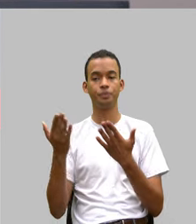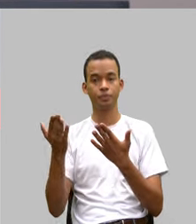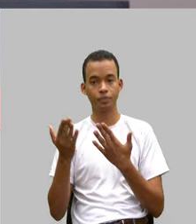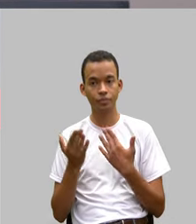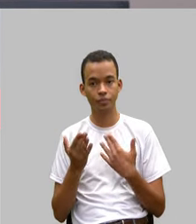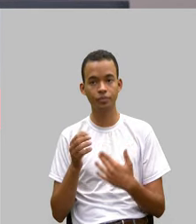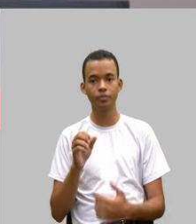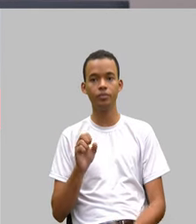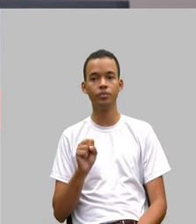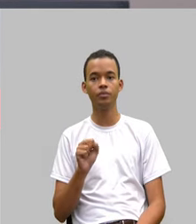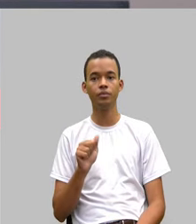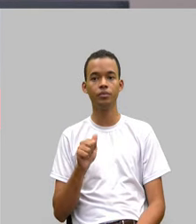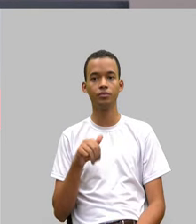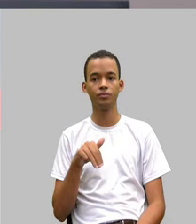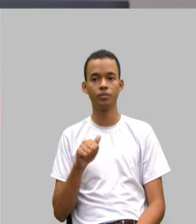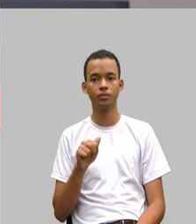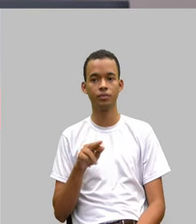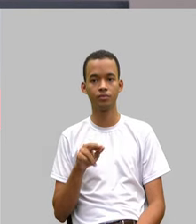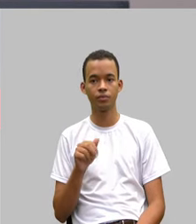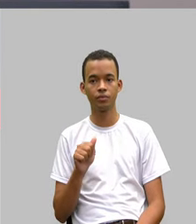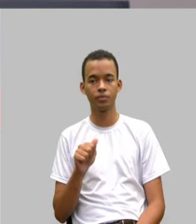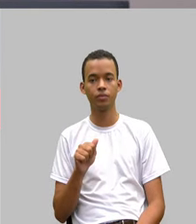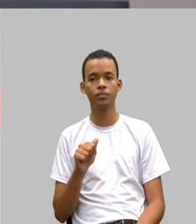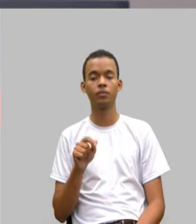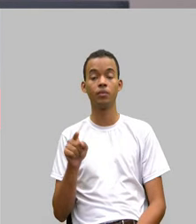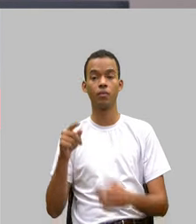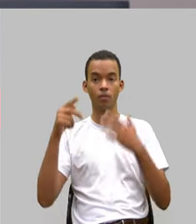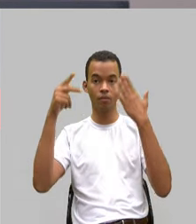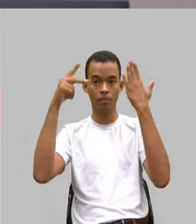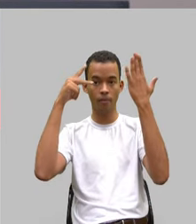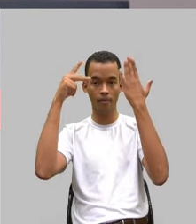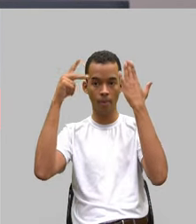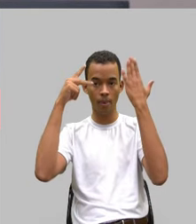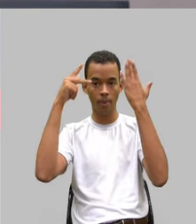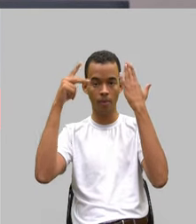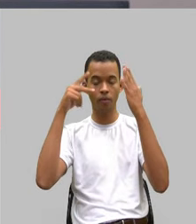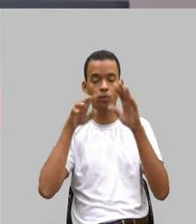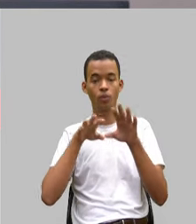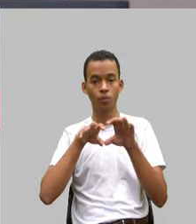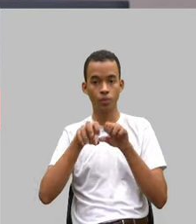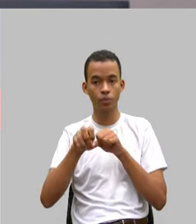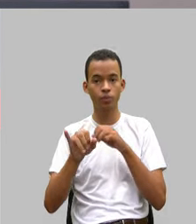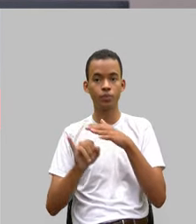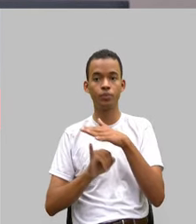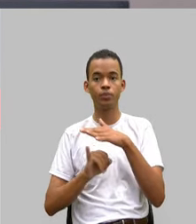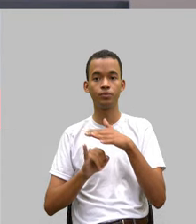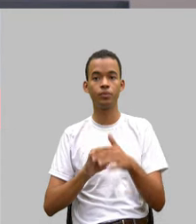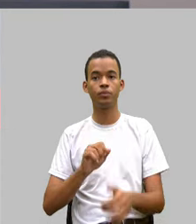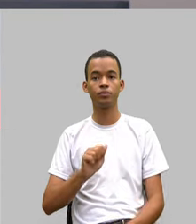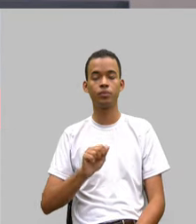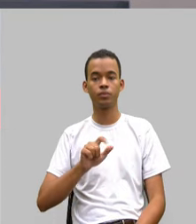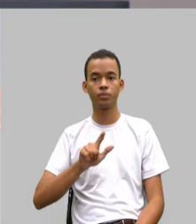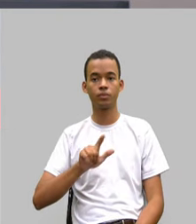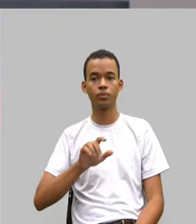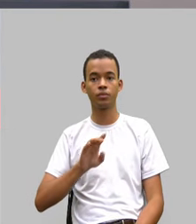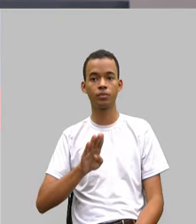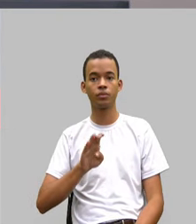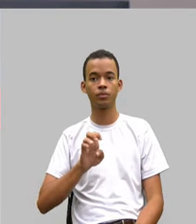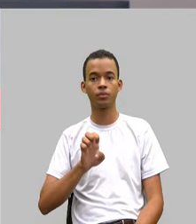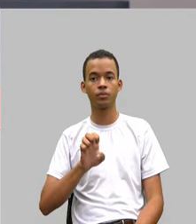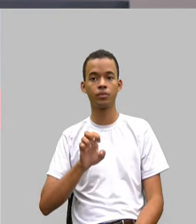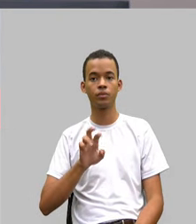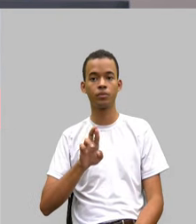Bastos Guimarães psiquiatra pós-graduada pelo Albert Einstein médica de família e comunidade